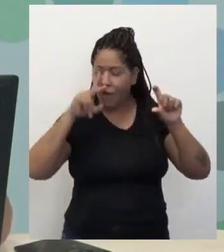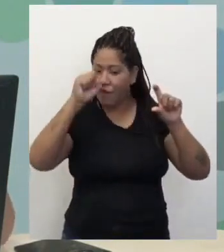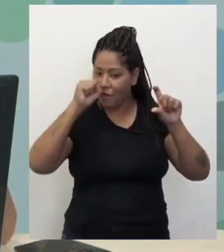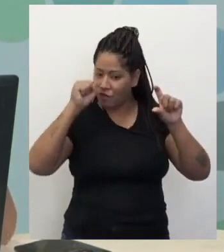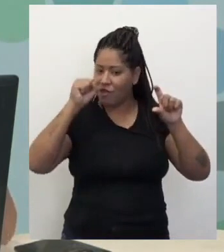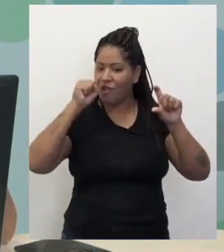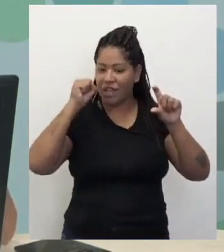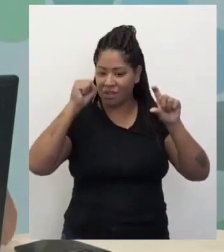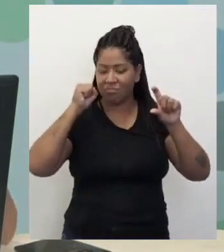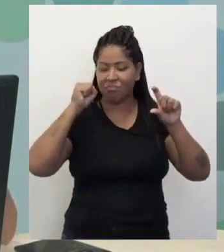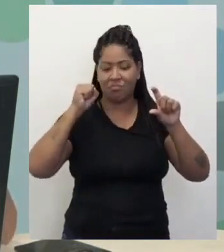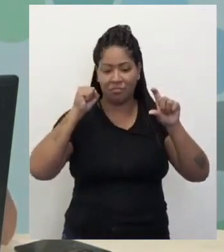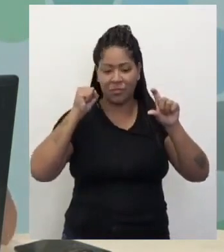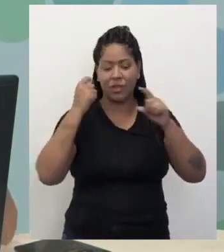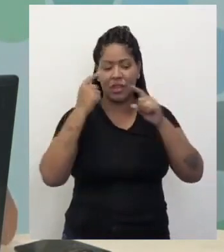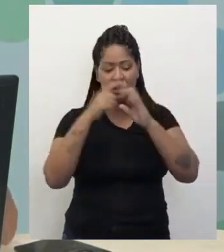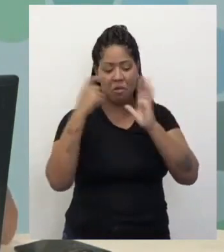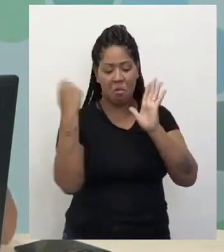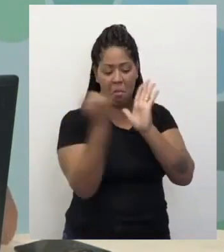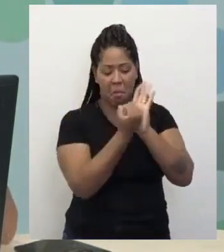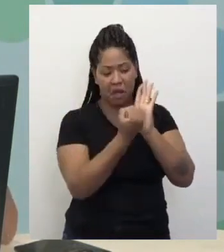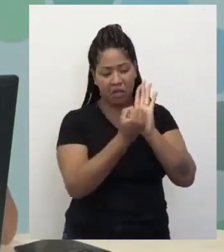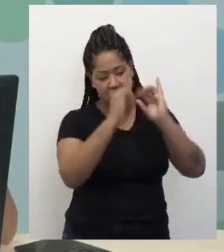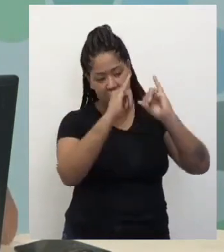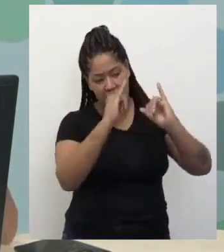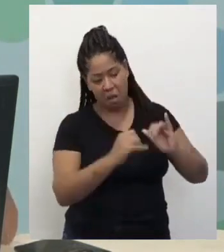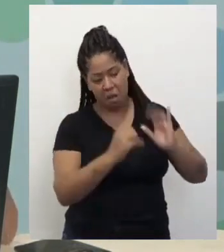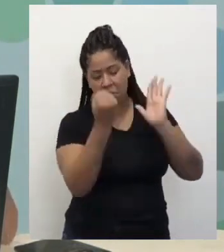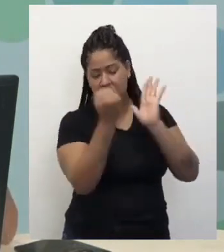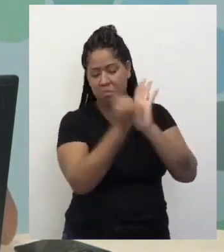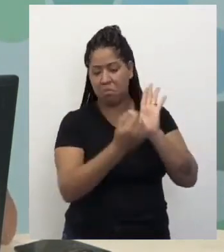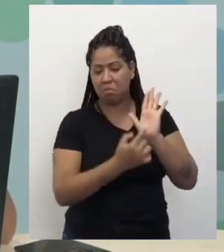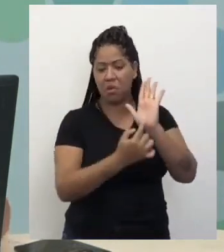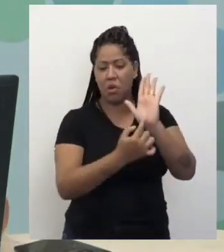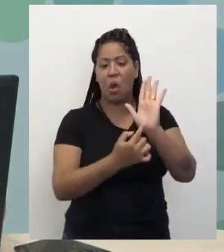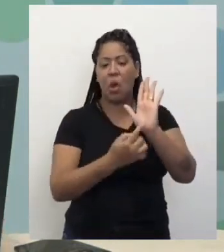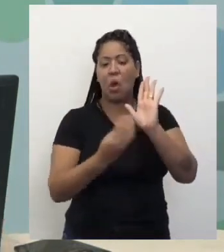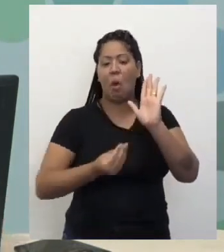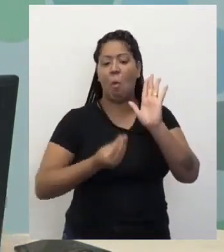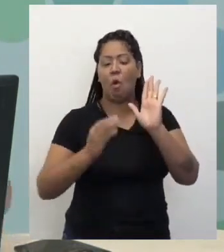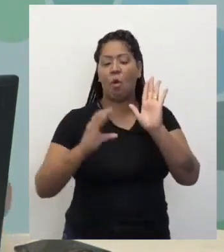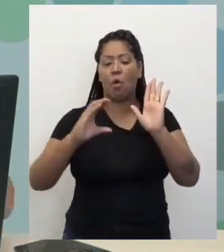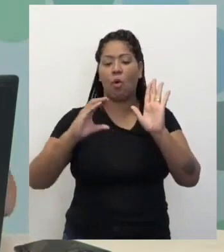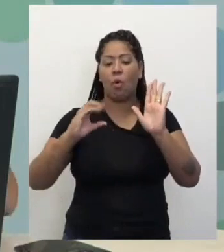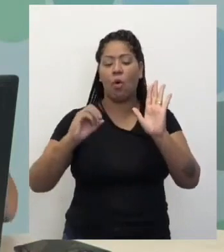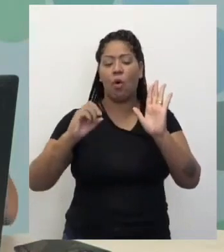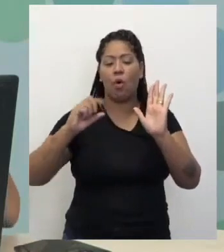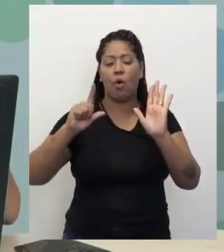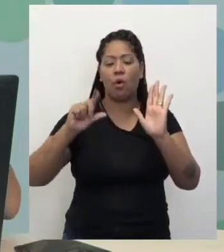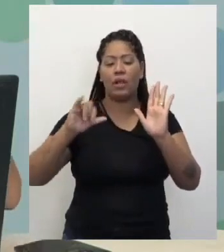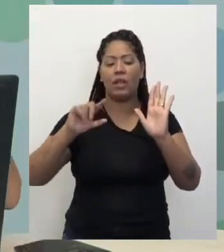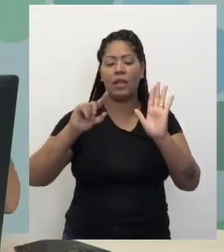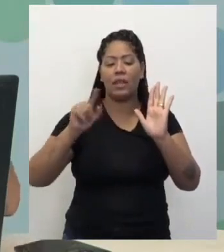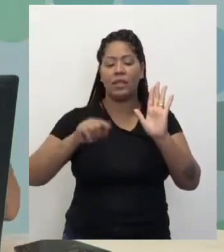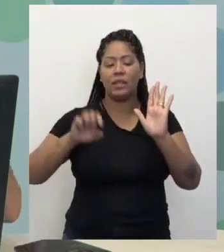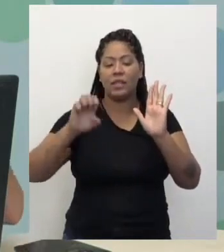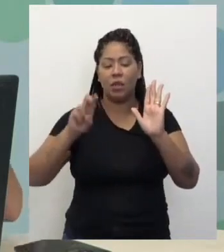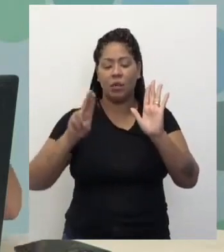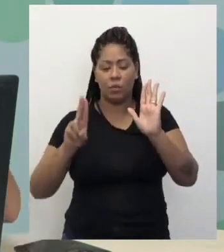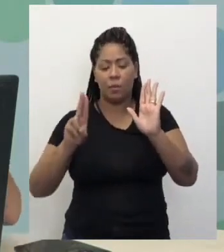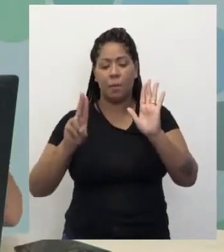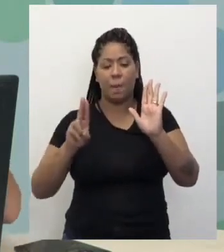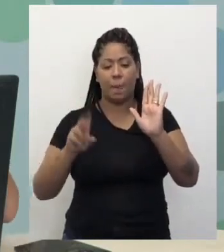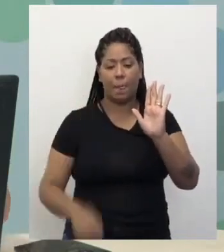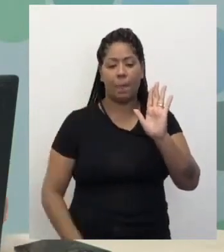né, desses marcos arquitetônicos, dessas construções como o Coliseu, que não serviam só para aquele fim do